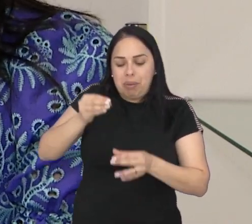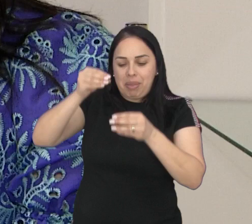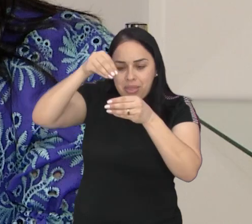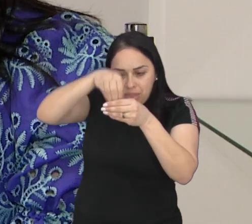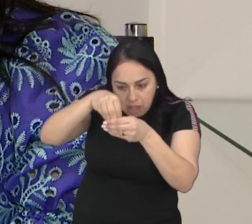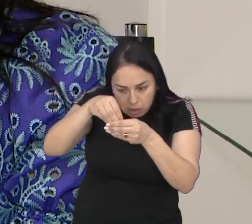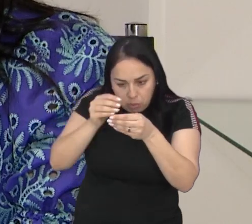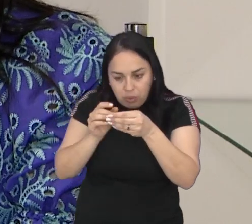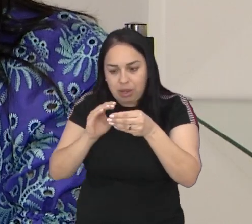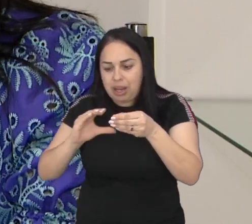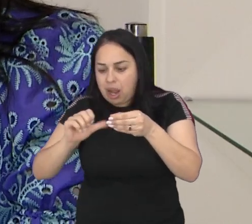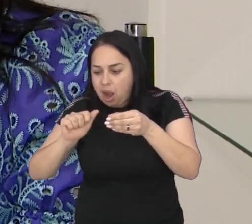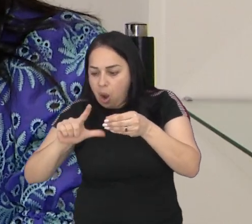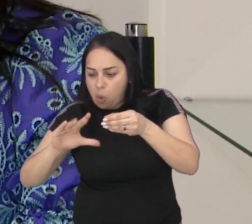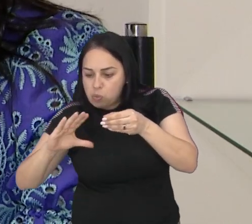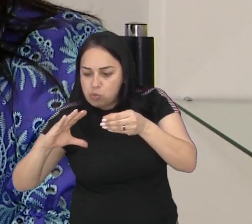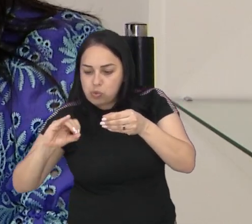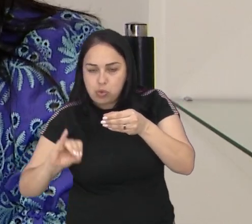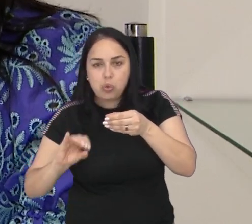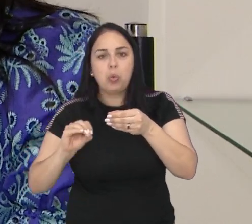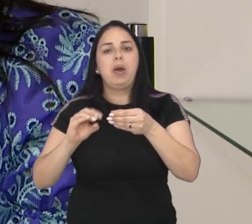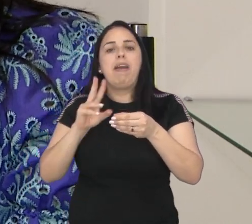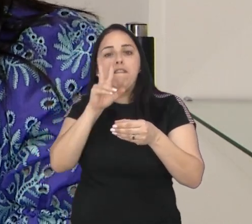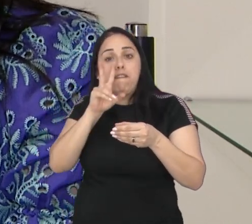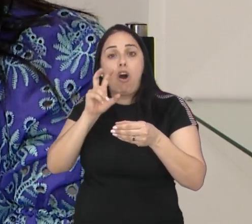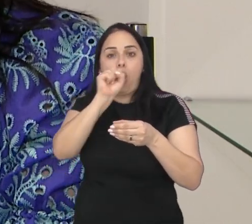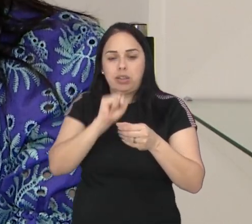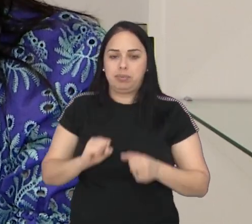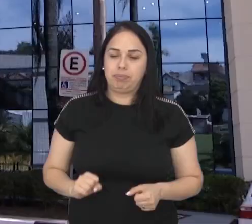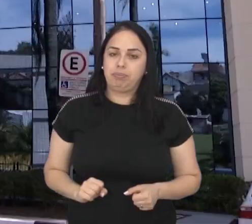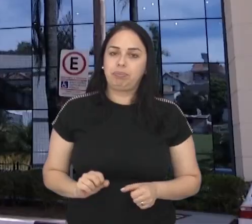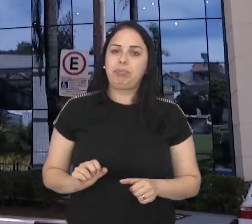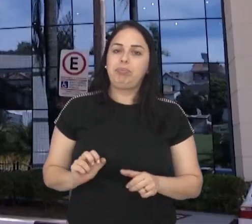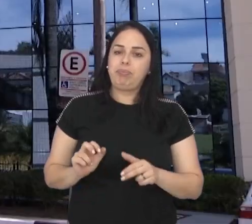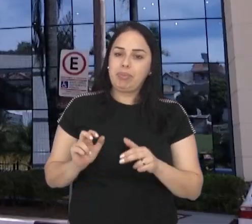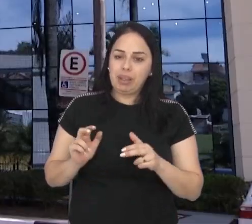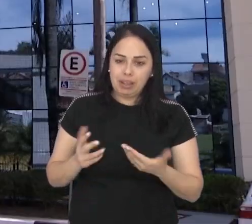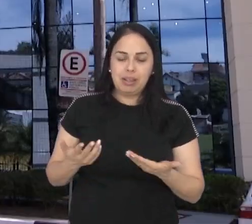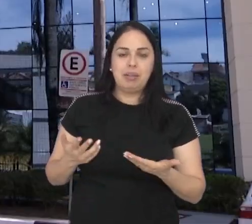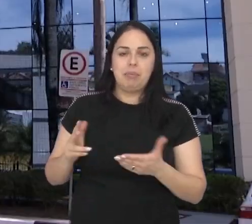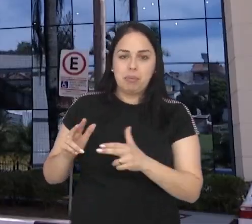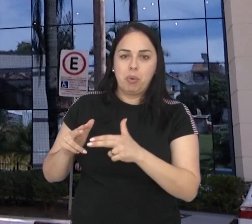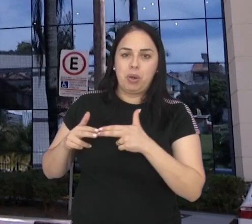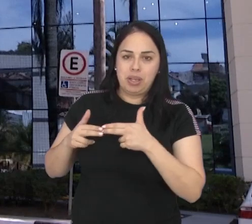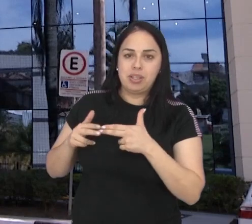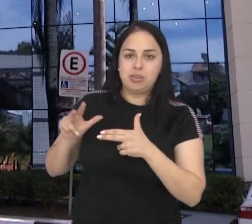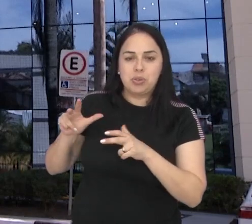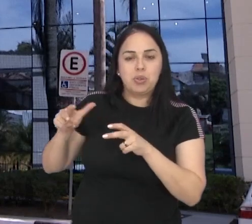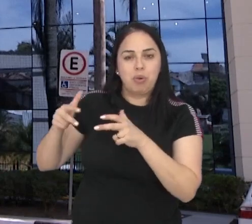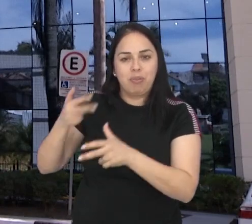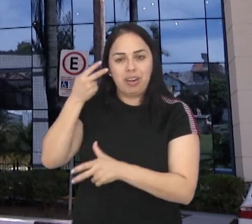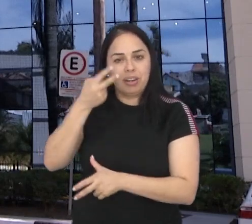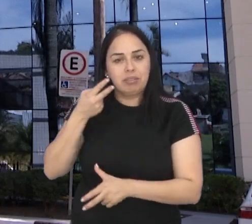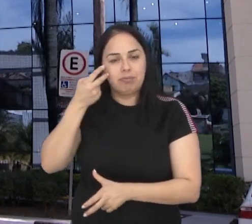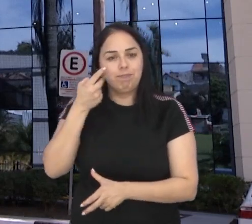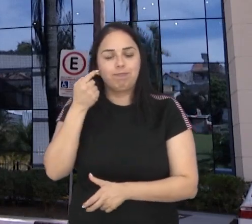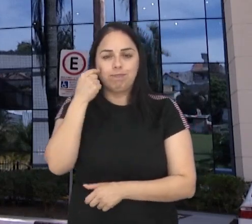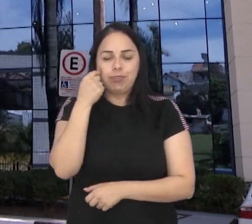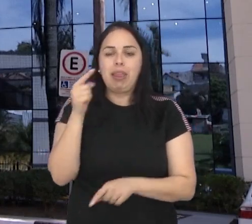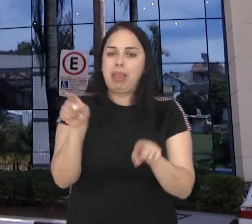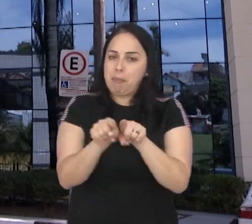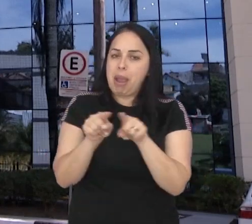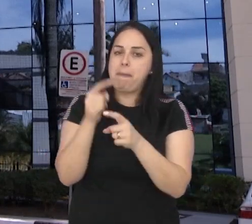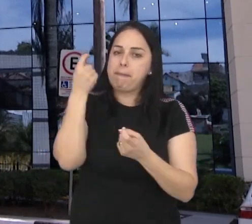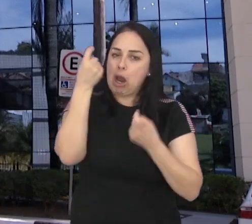que faz o cálcio entrar dentro do osso e manter esse osso forte. Na Câmara, os problemas causados pela automedicação